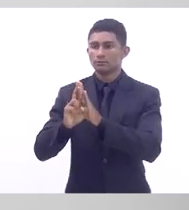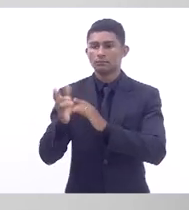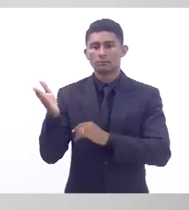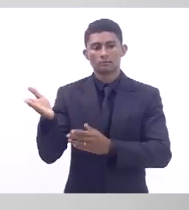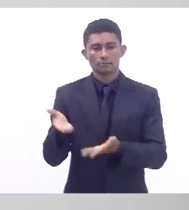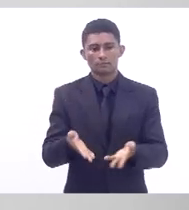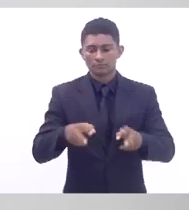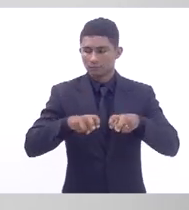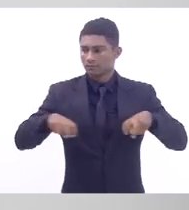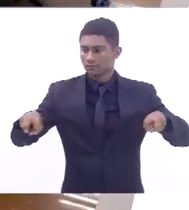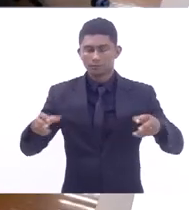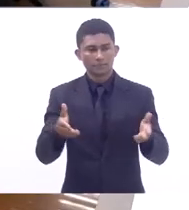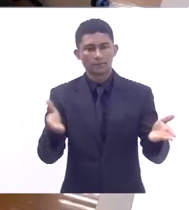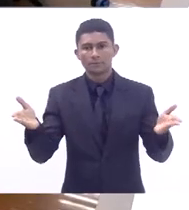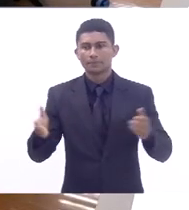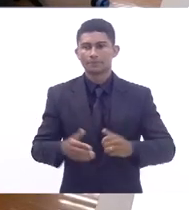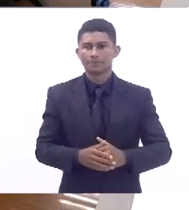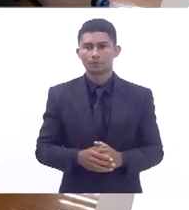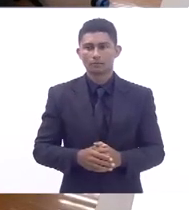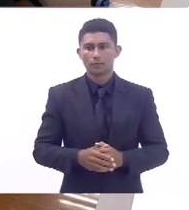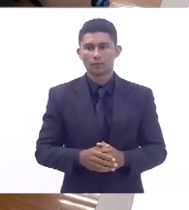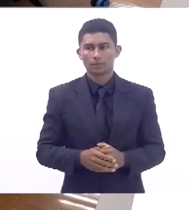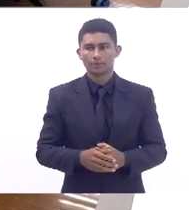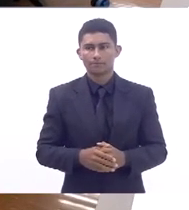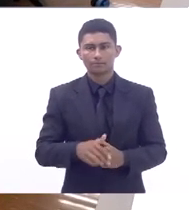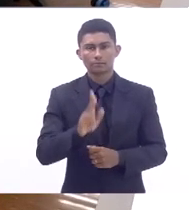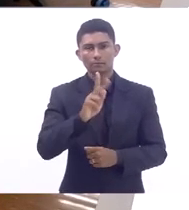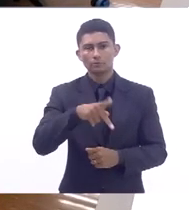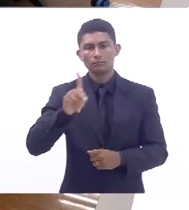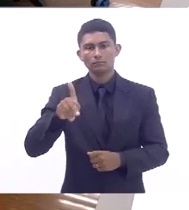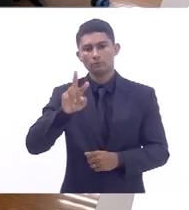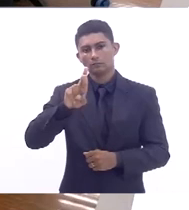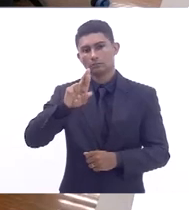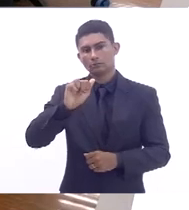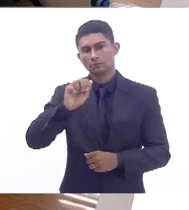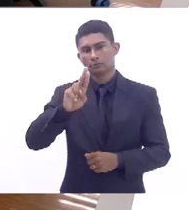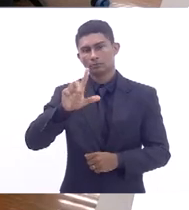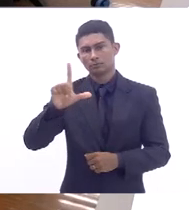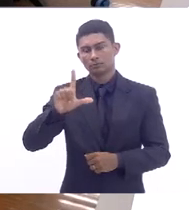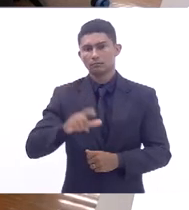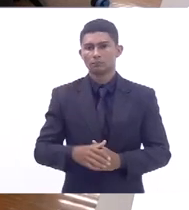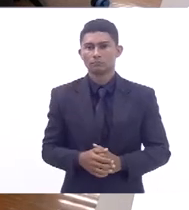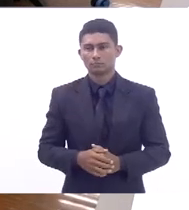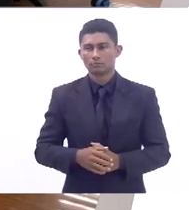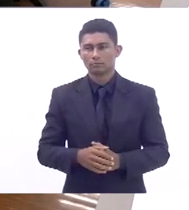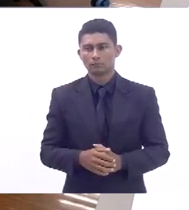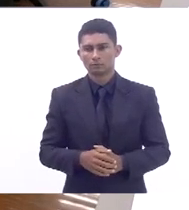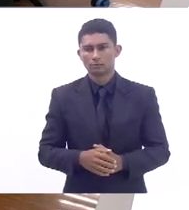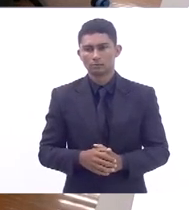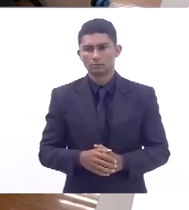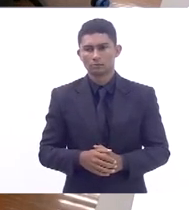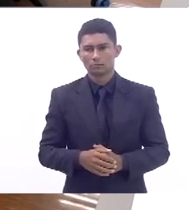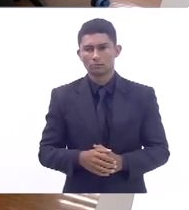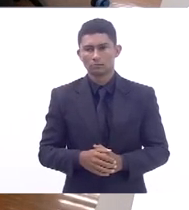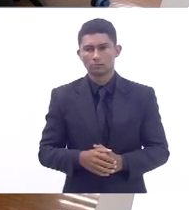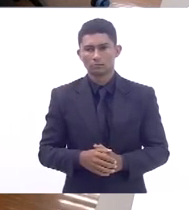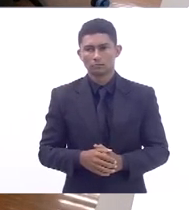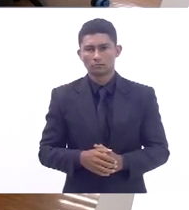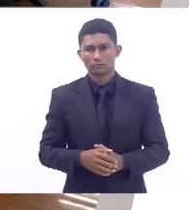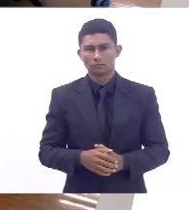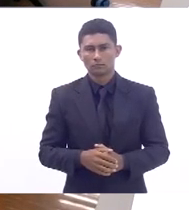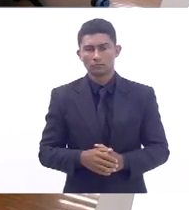mesa o jogo quer começar ou prefere concluir